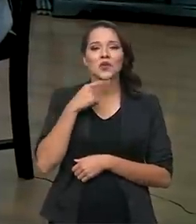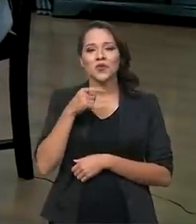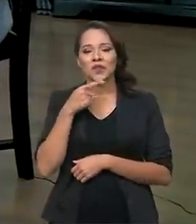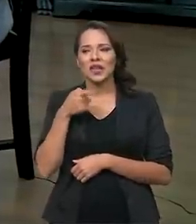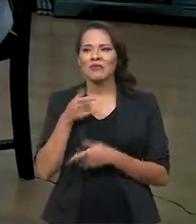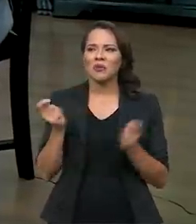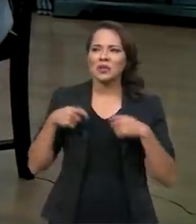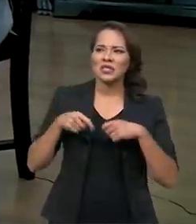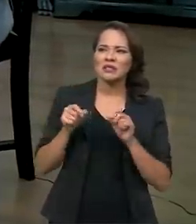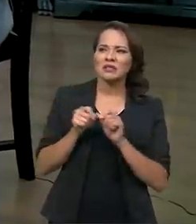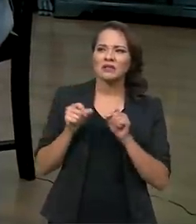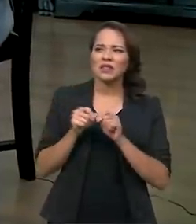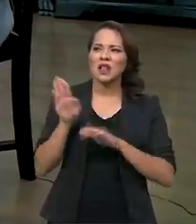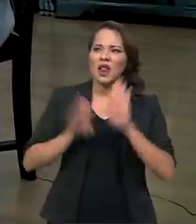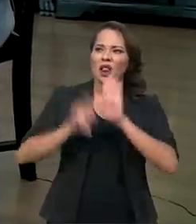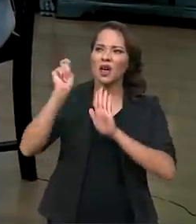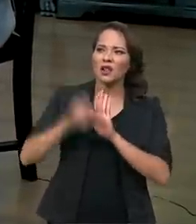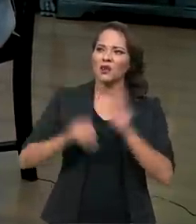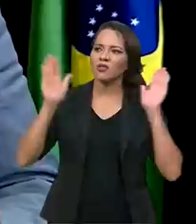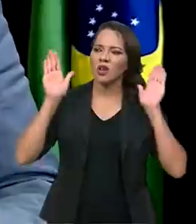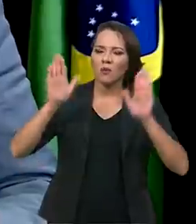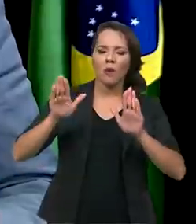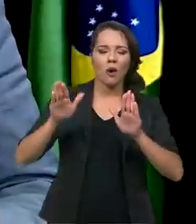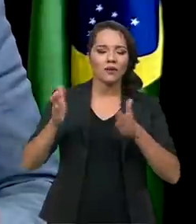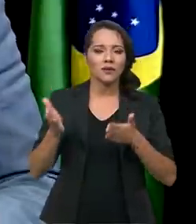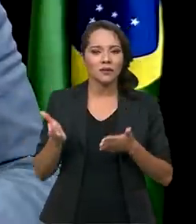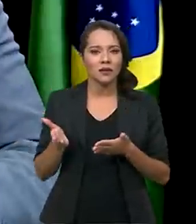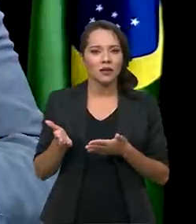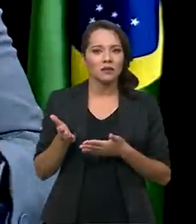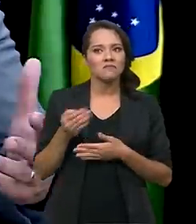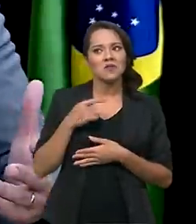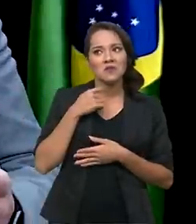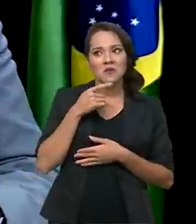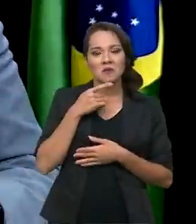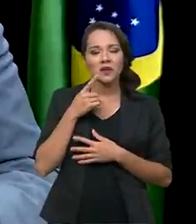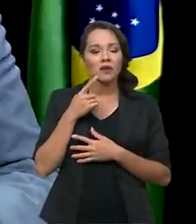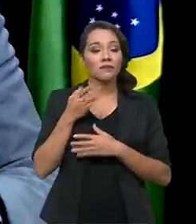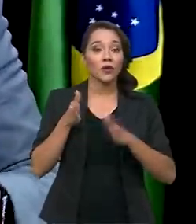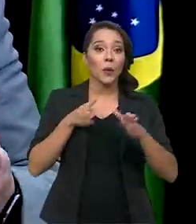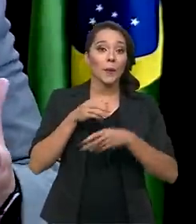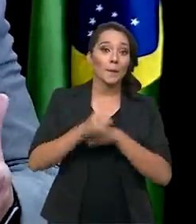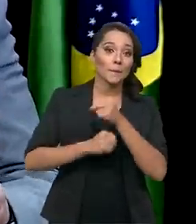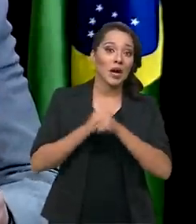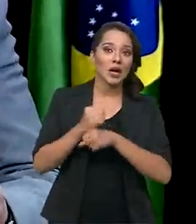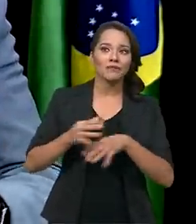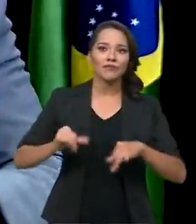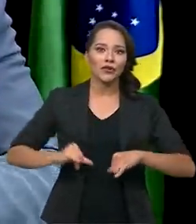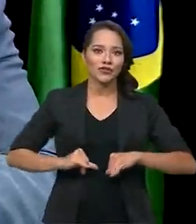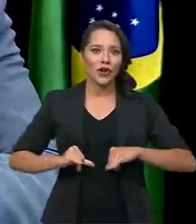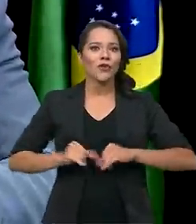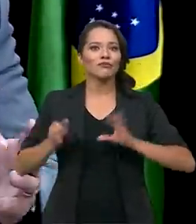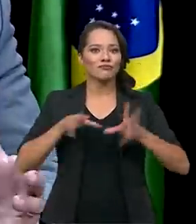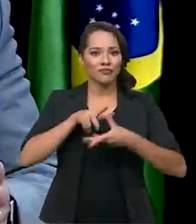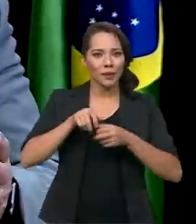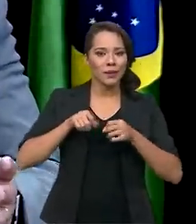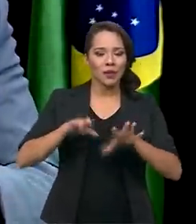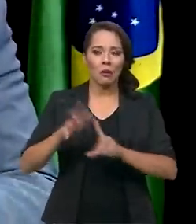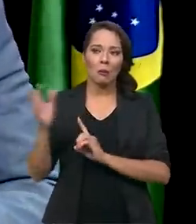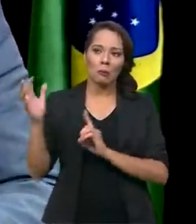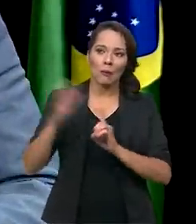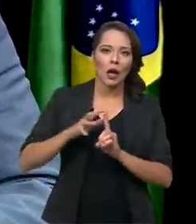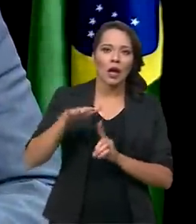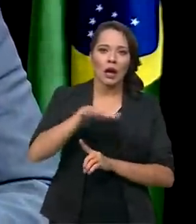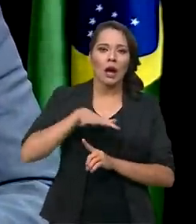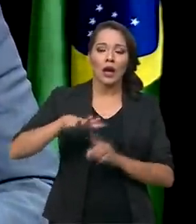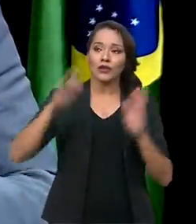nossa condição de fazer um grande leilão de aeroportos. Um ano em que a gente ainda sofre com a pandemia, que afetou em cheio